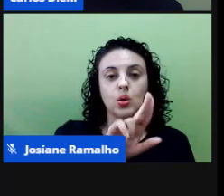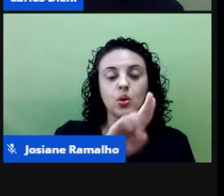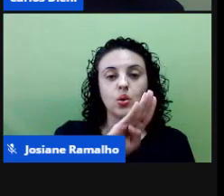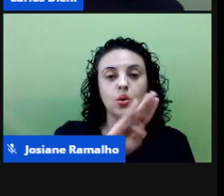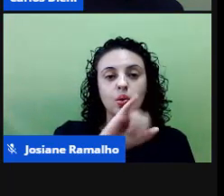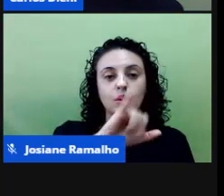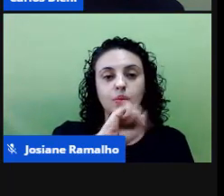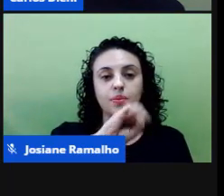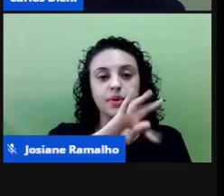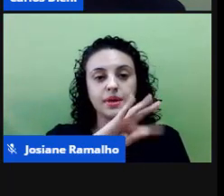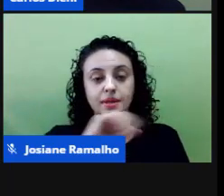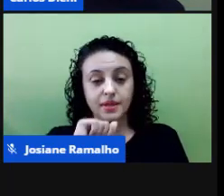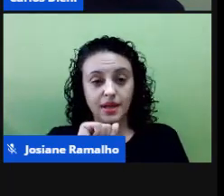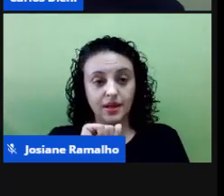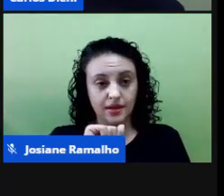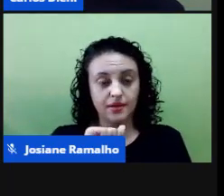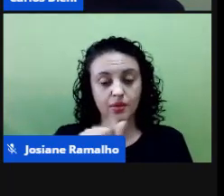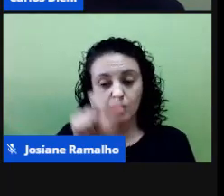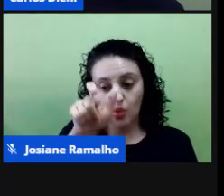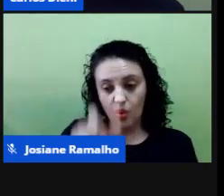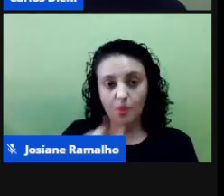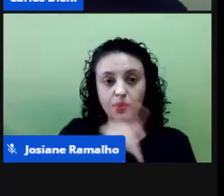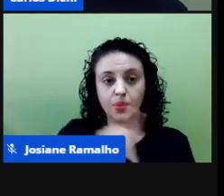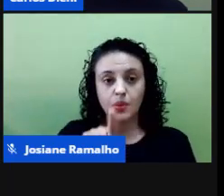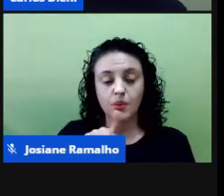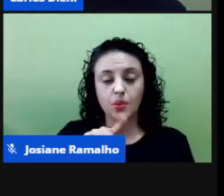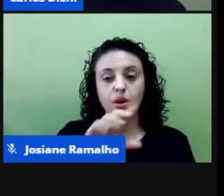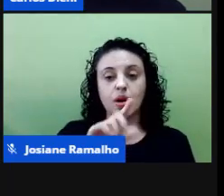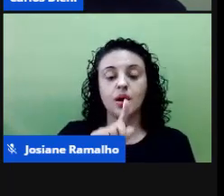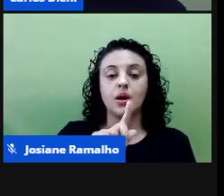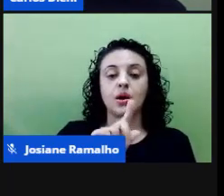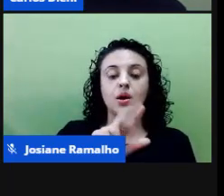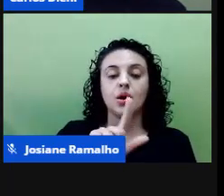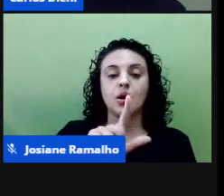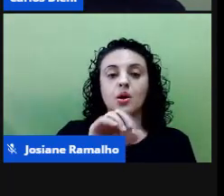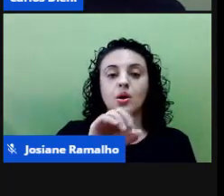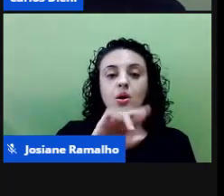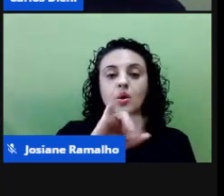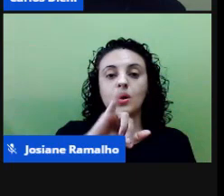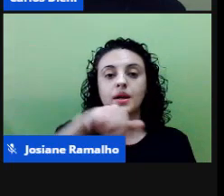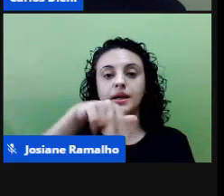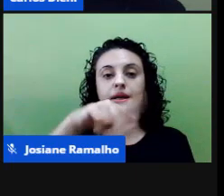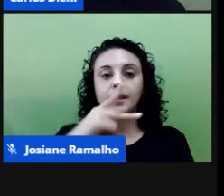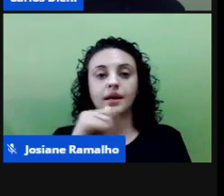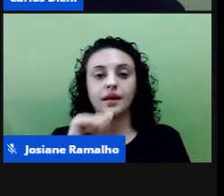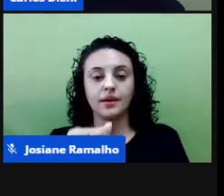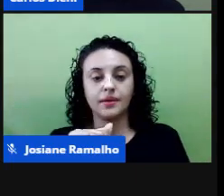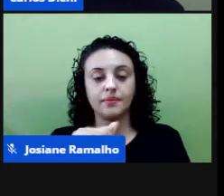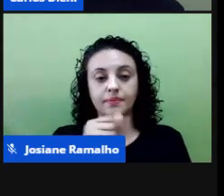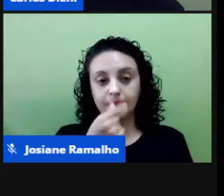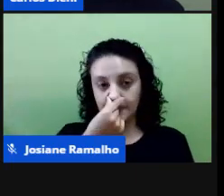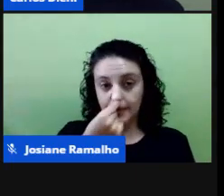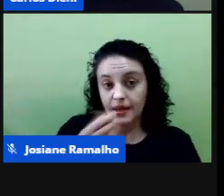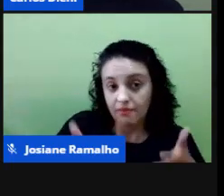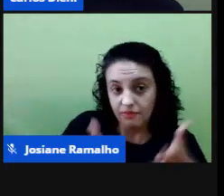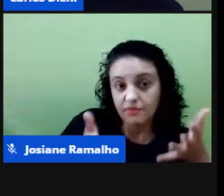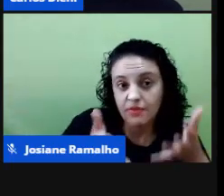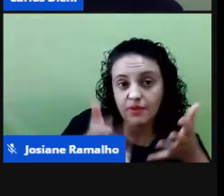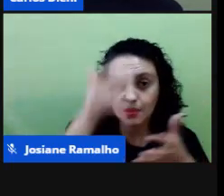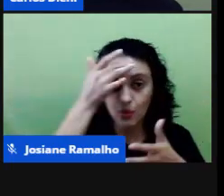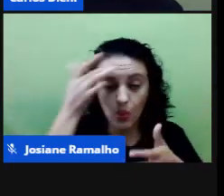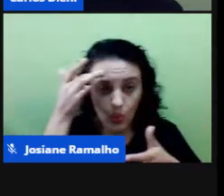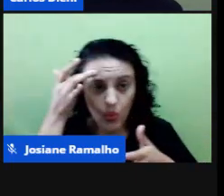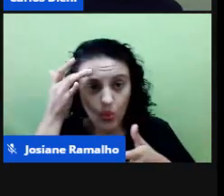professora Glorinha, que ela incentivava o pessoal a assistir e produzir. Daí, gente como o Carlos Alberto, o